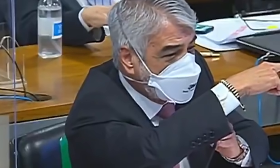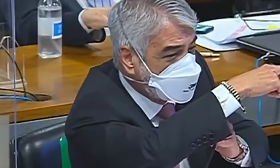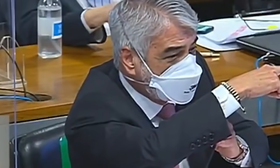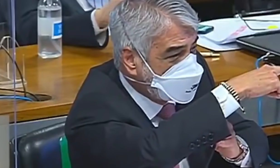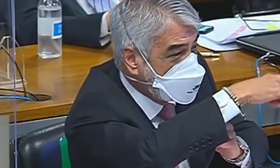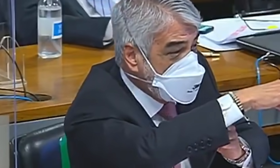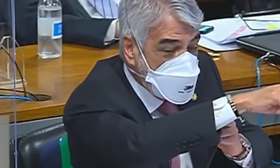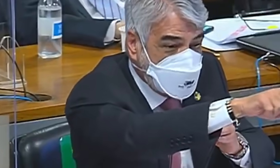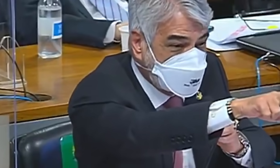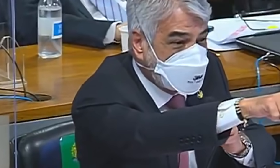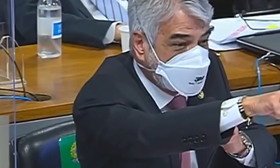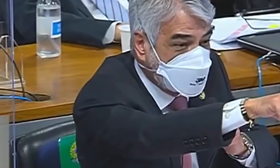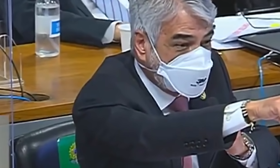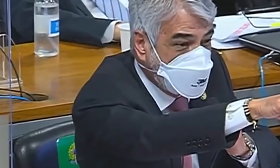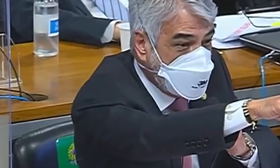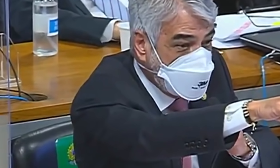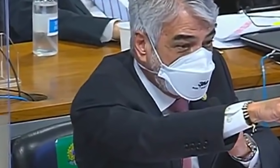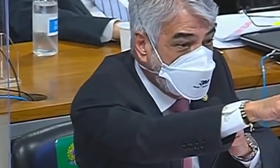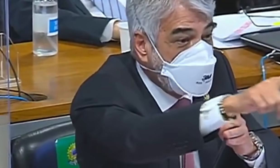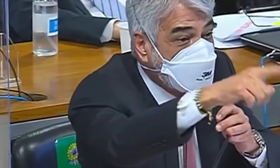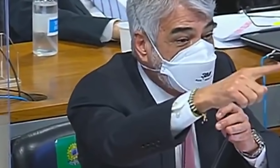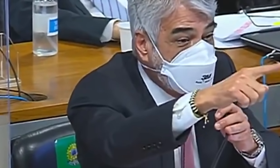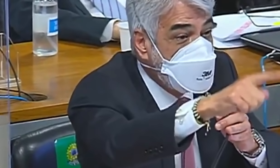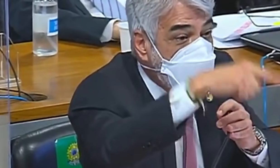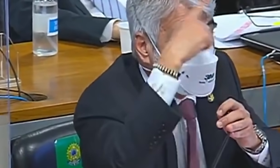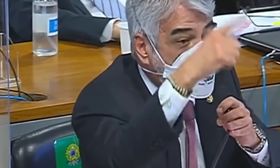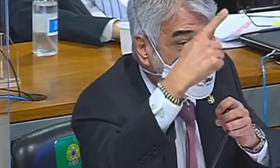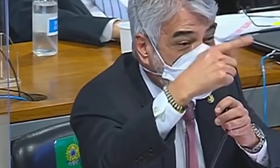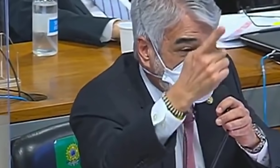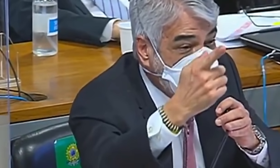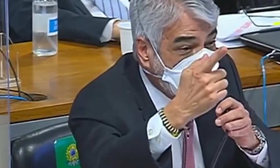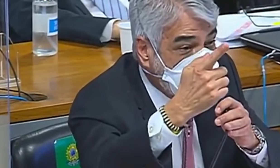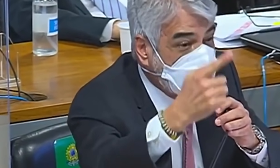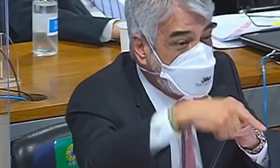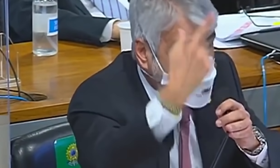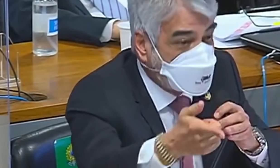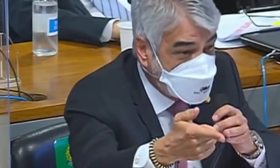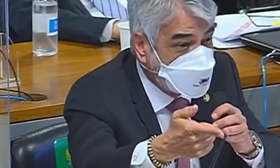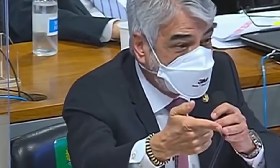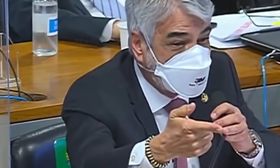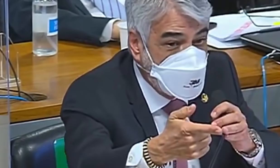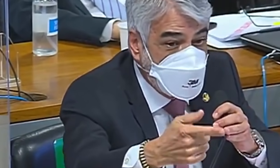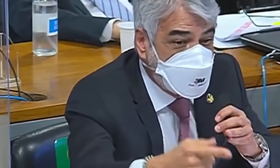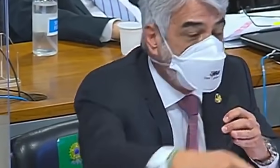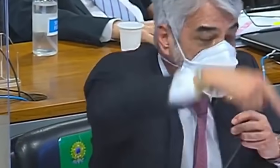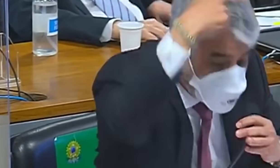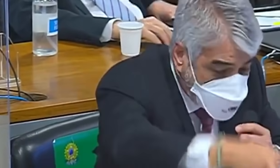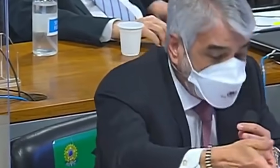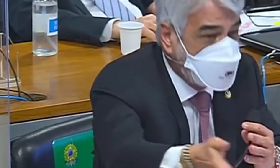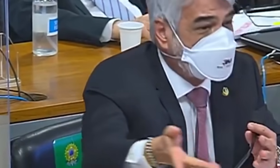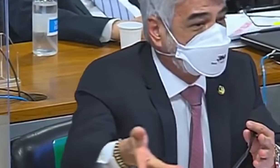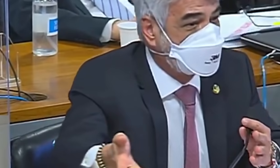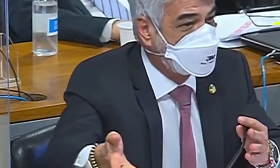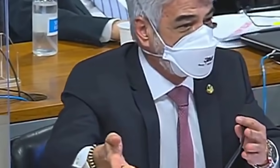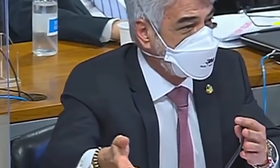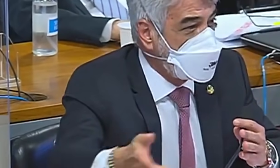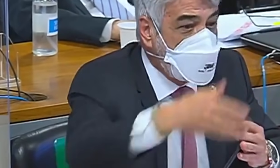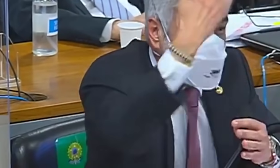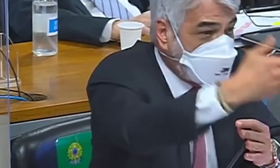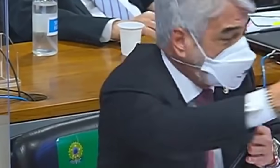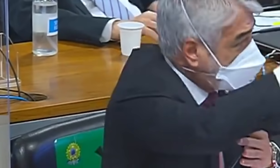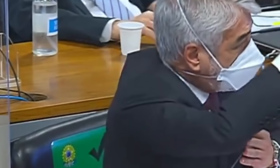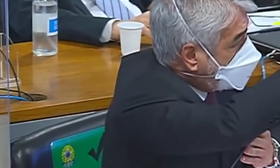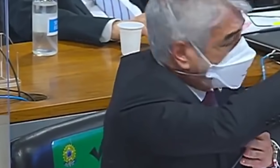tem mais Covid. Essas pessoas que morreram, morreram de complicações de quê? De Covid. É Covid. É